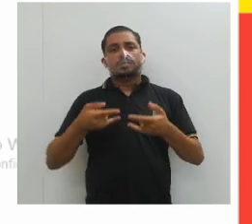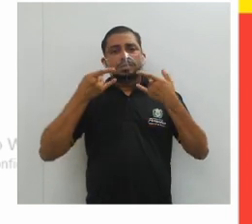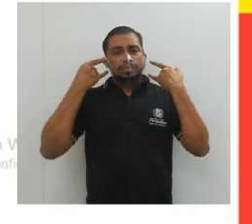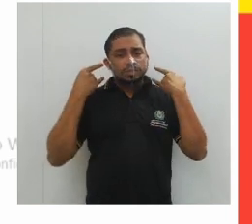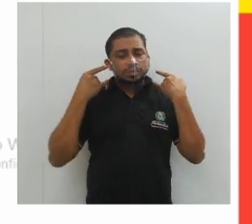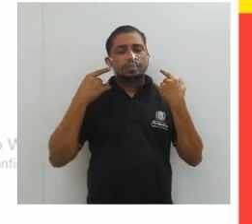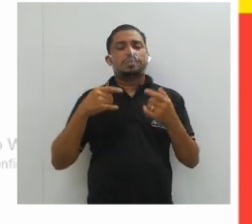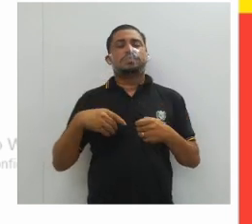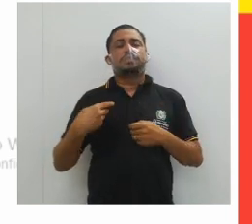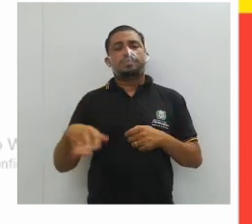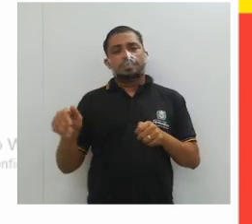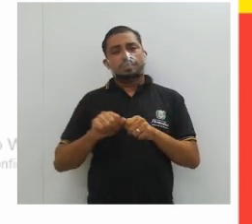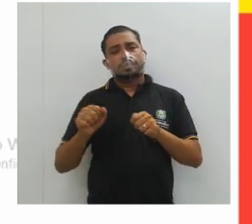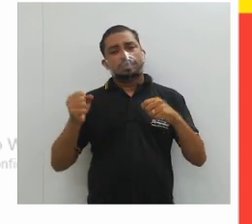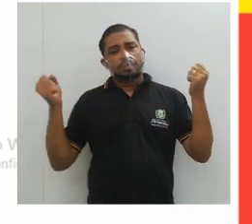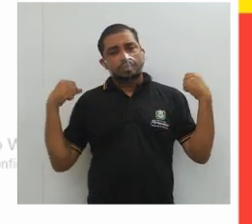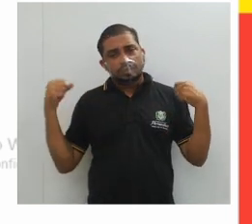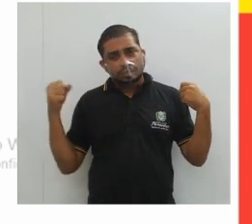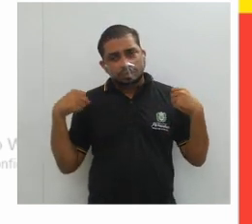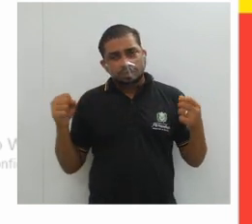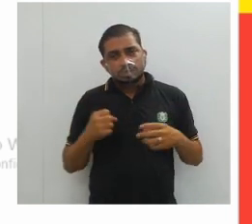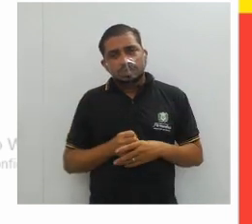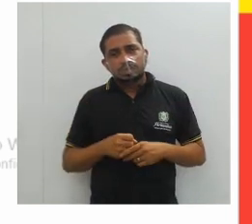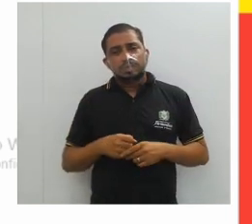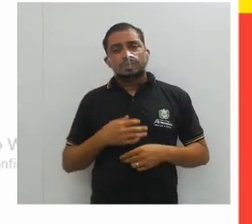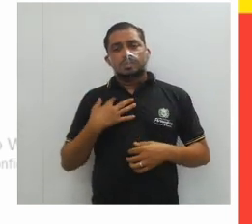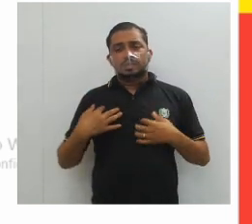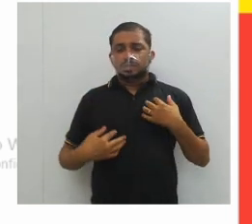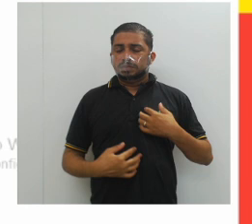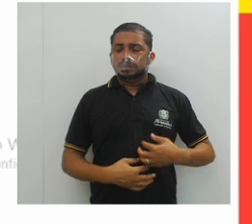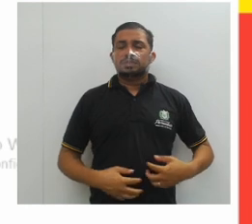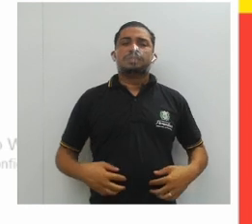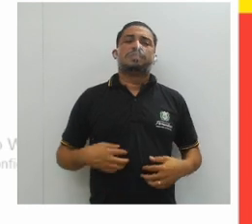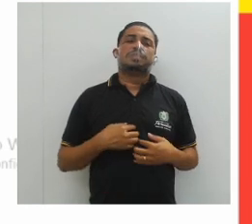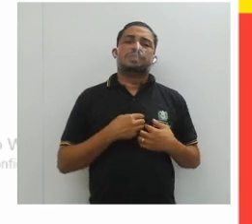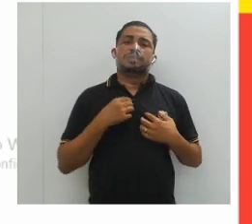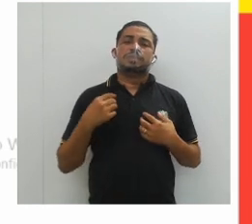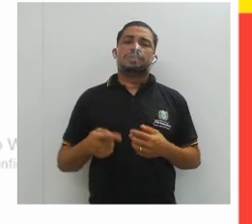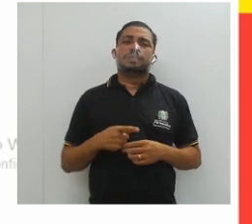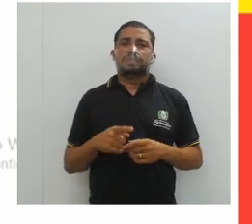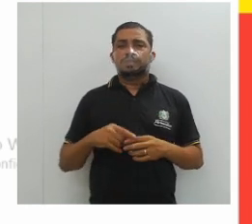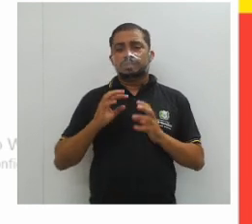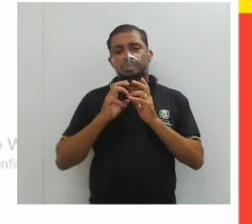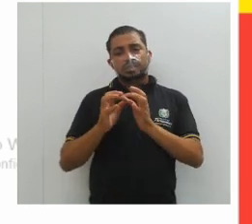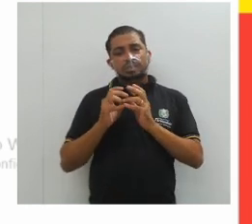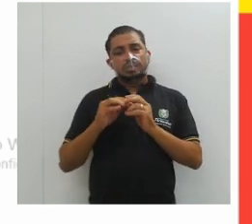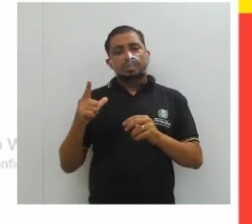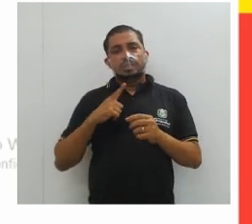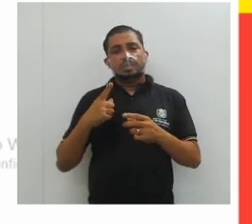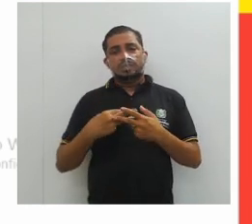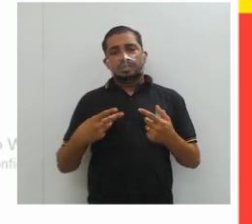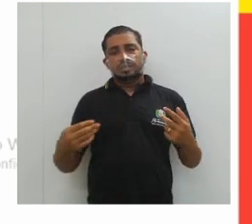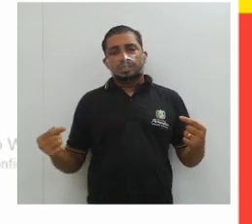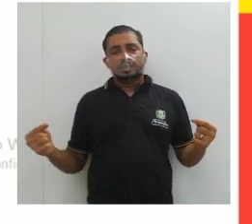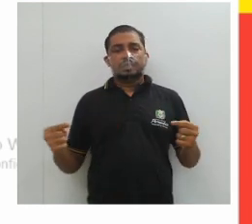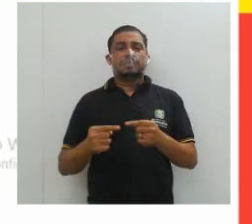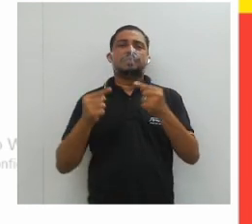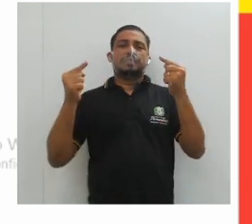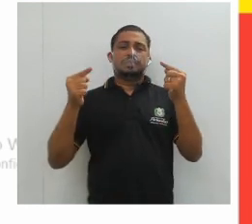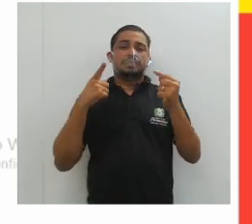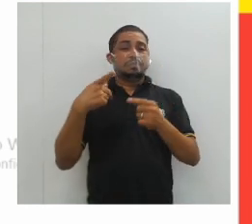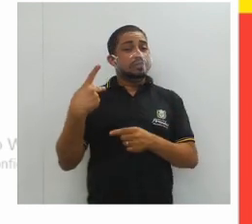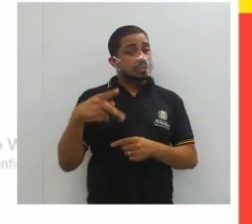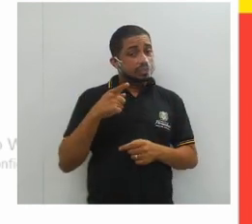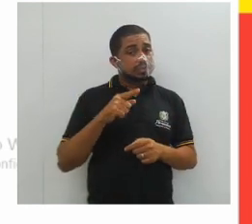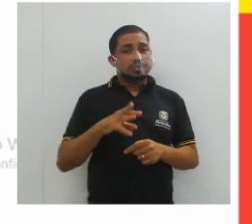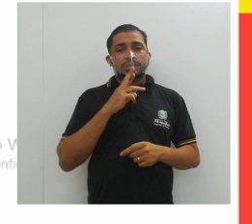para fazer os exercícios, oxigenar o sangue, e esse oxigênio no seu cérebro vai dar ali várias conexões neurais para você